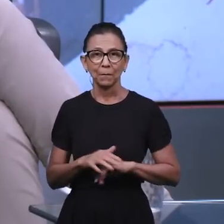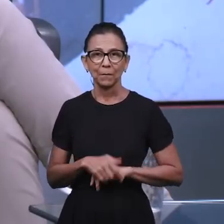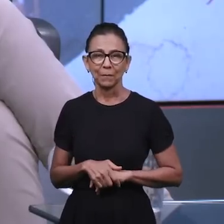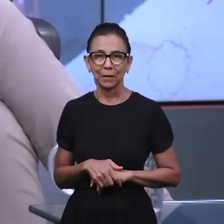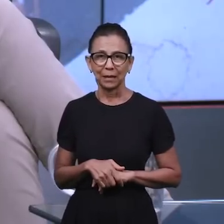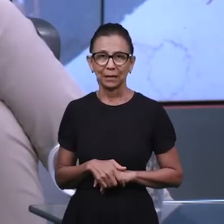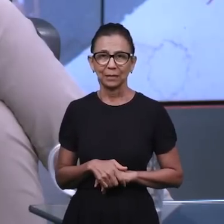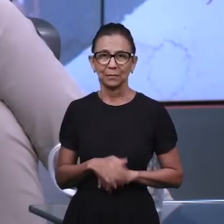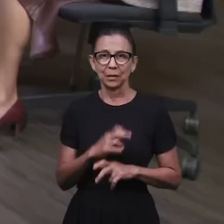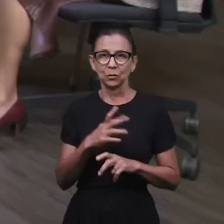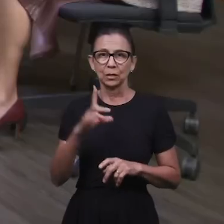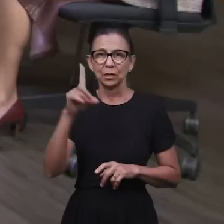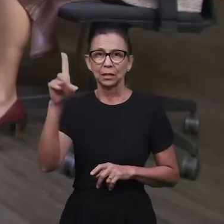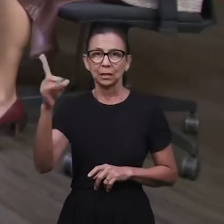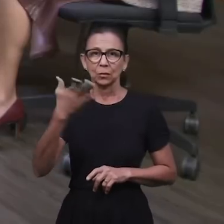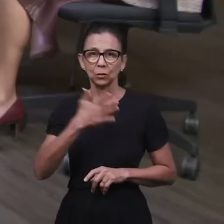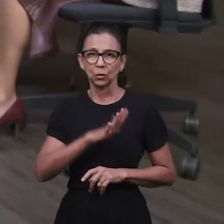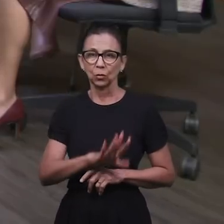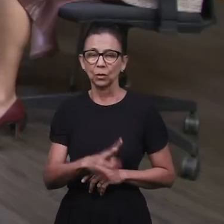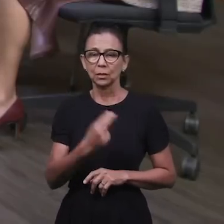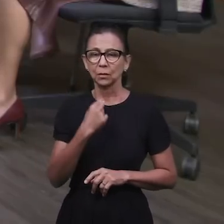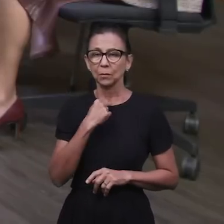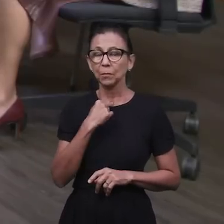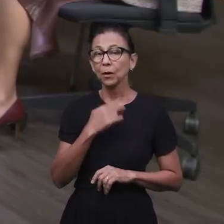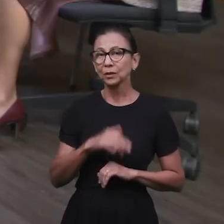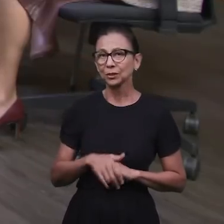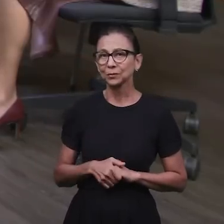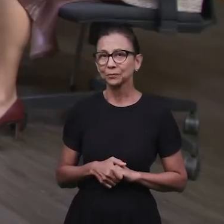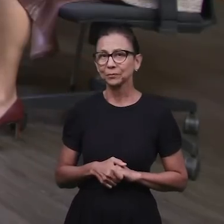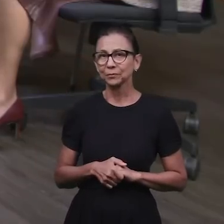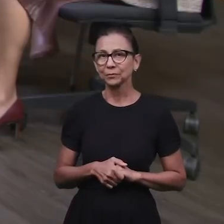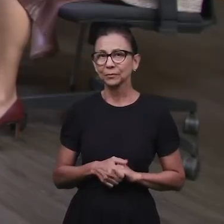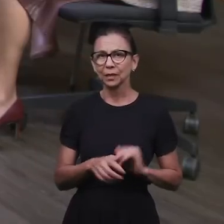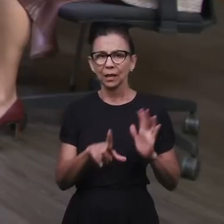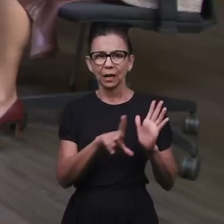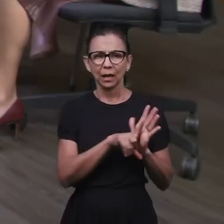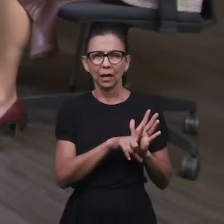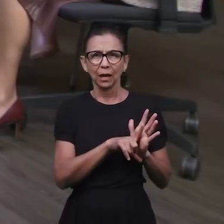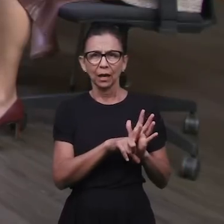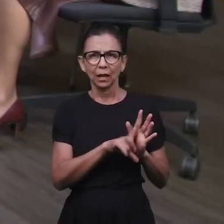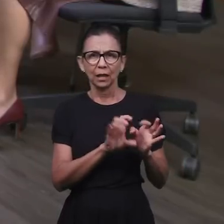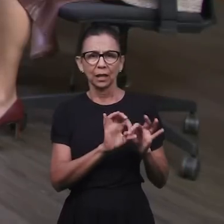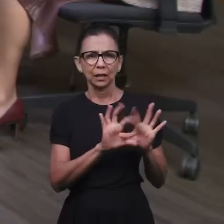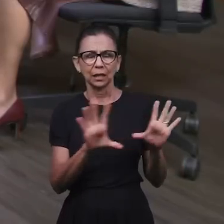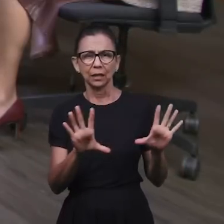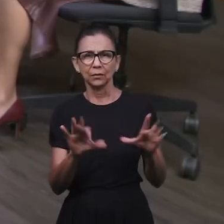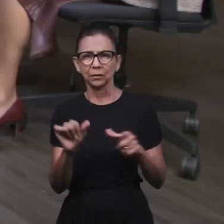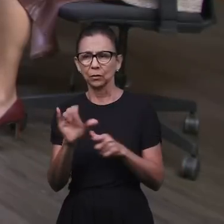só não pode fazer aquilo que Deus não permite. A lei permite,